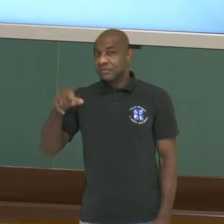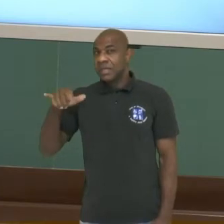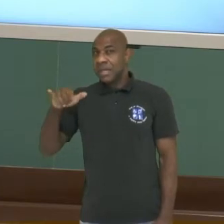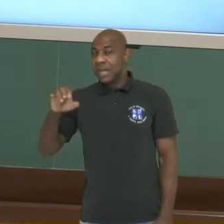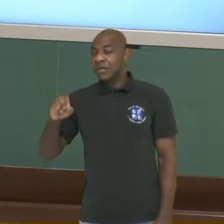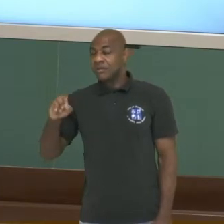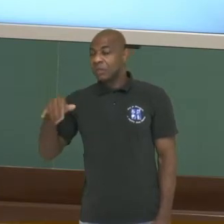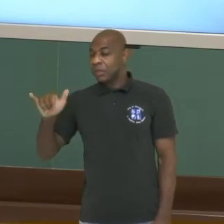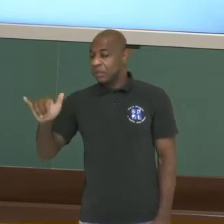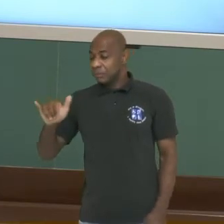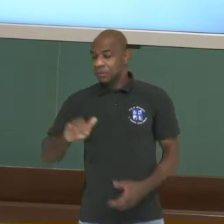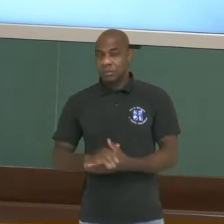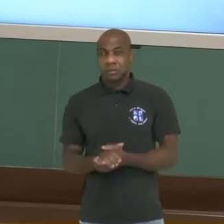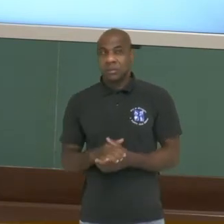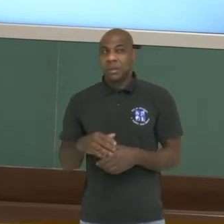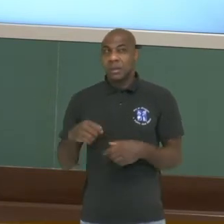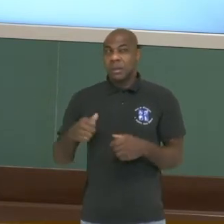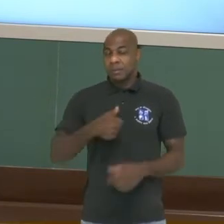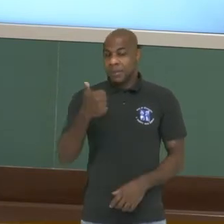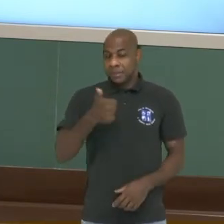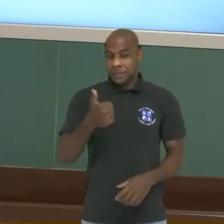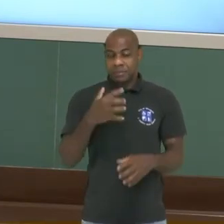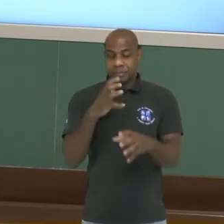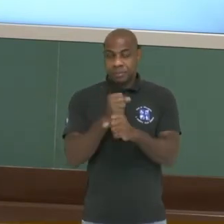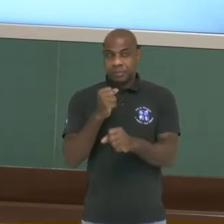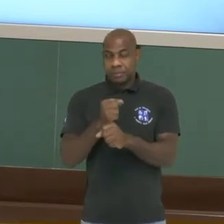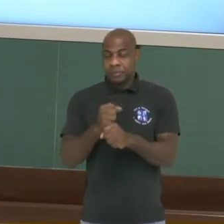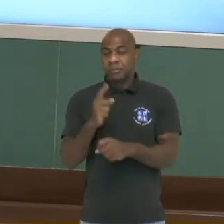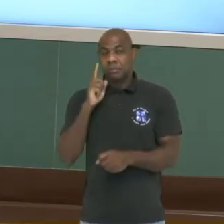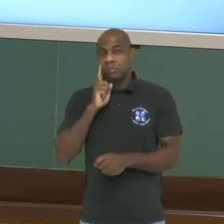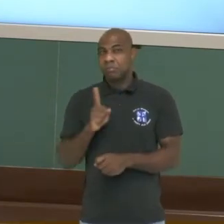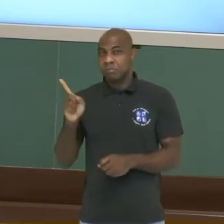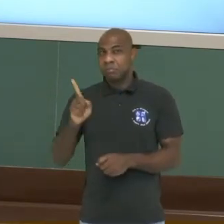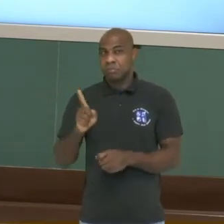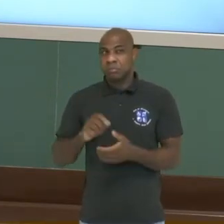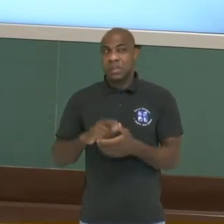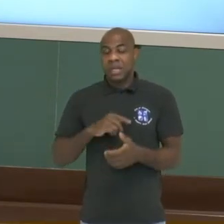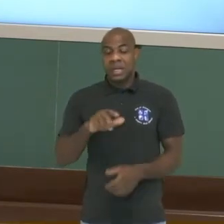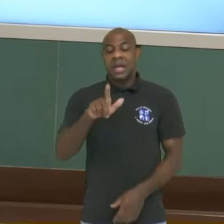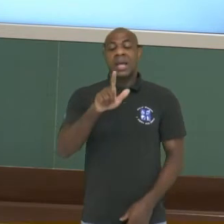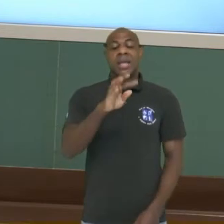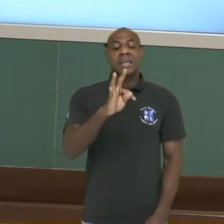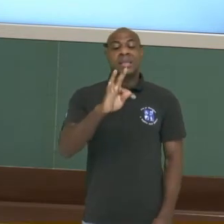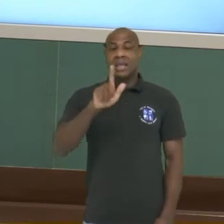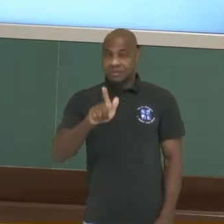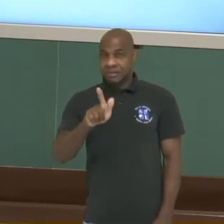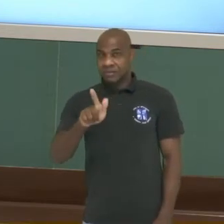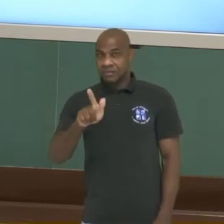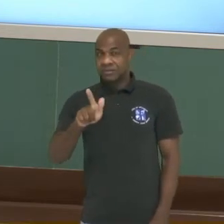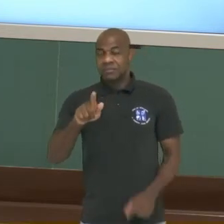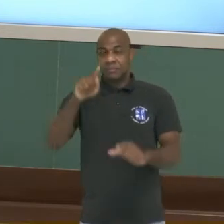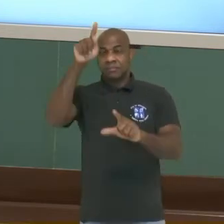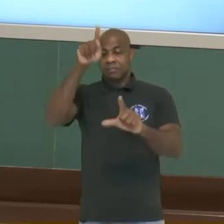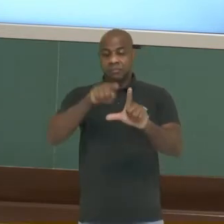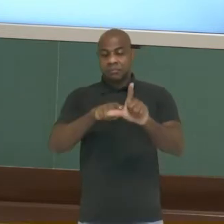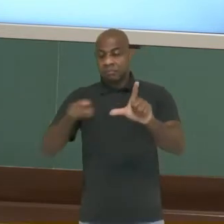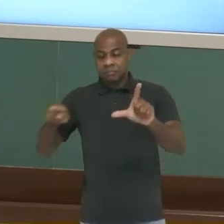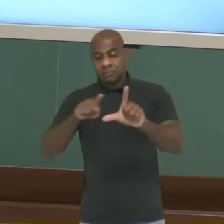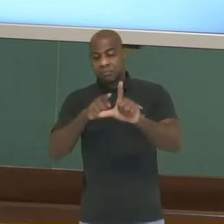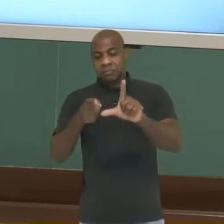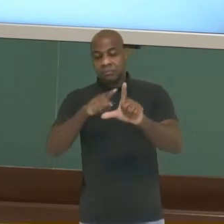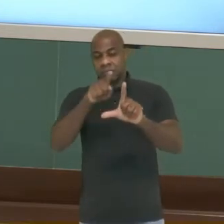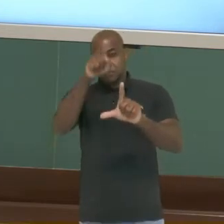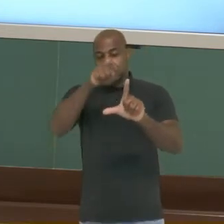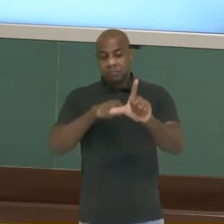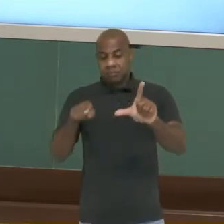dar a dica. Calcular o coeficiente angular, ou seja, a tangente do ângulo que ele vai formar, que é